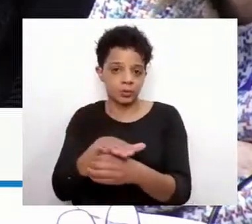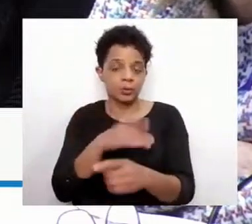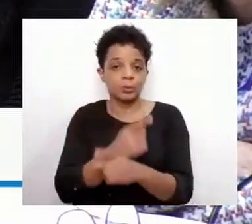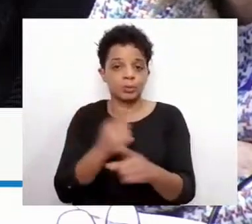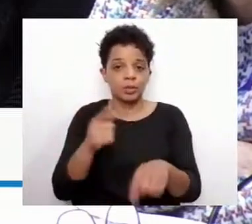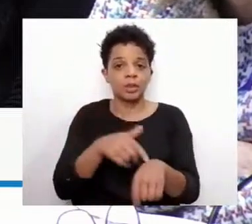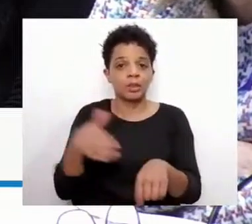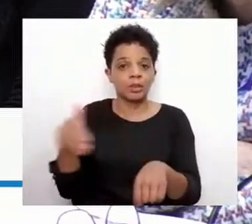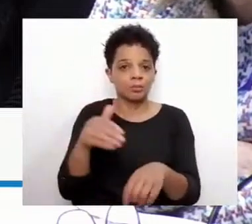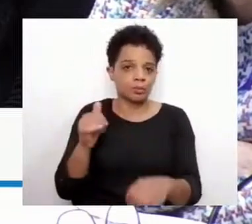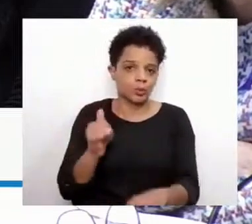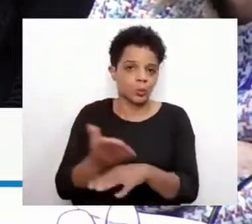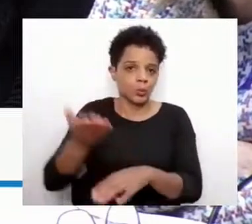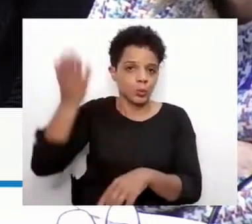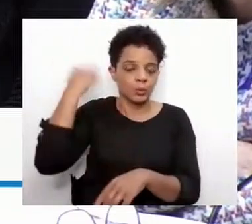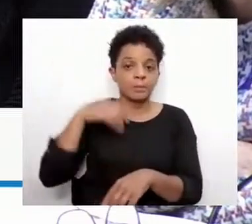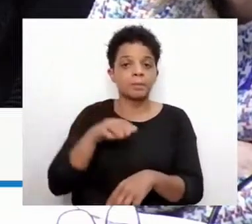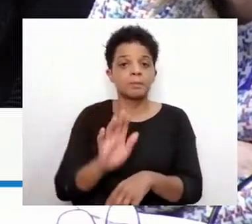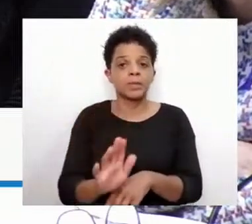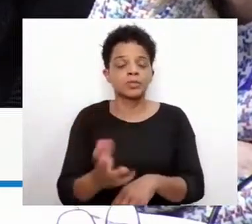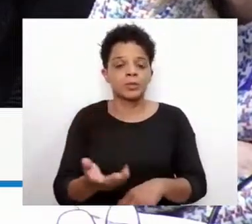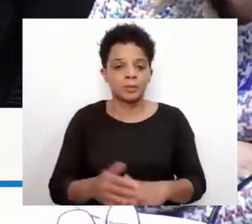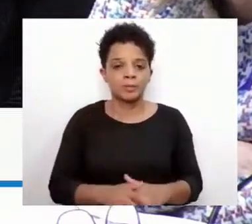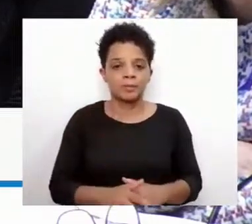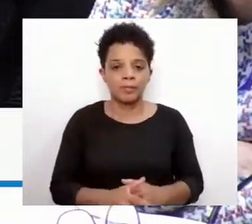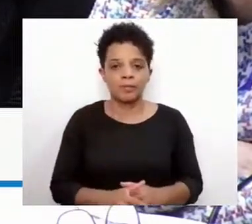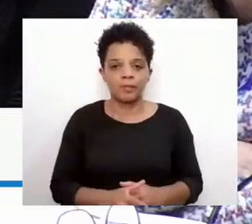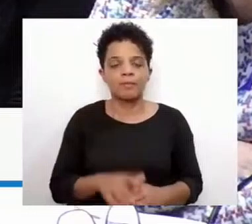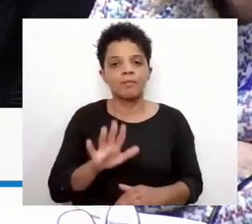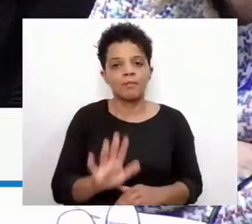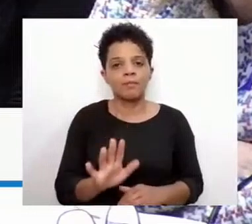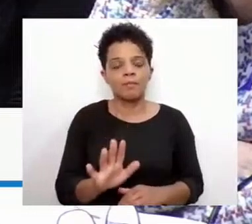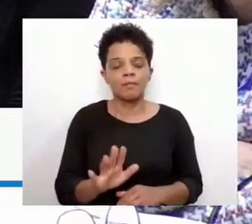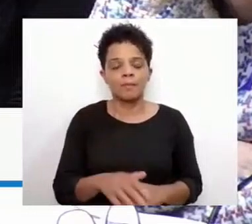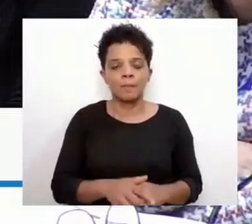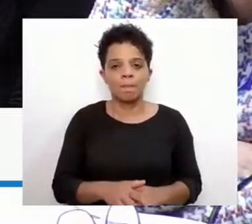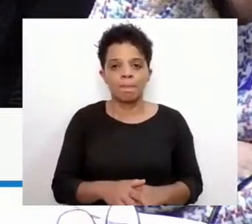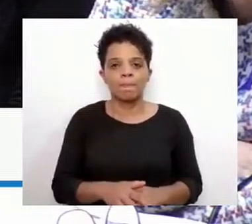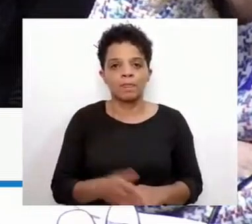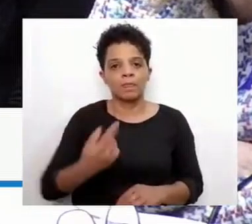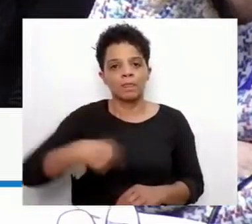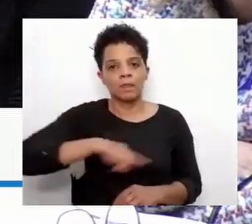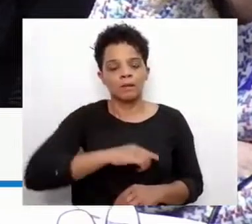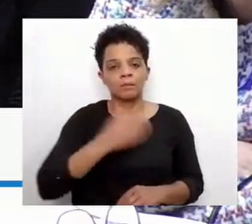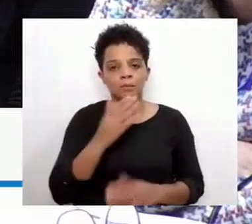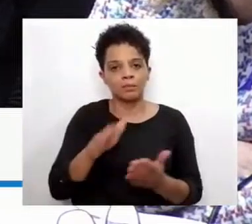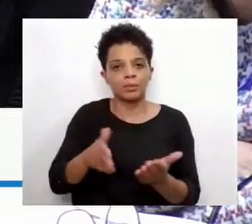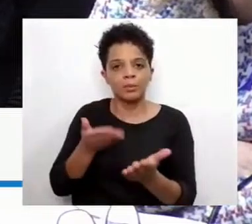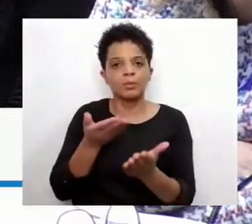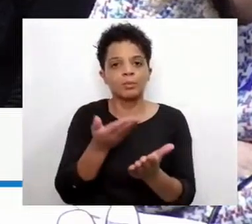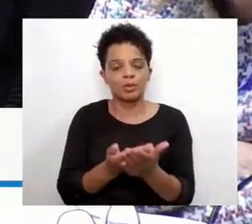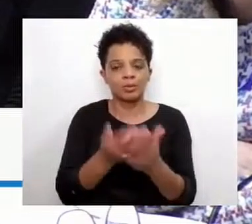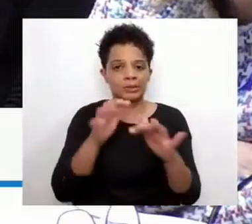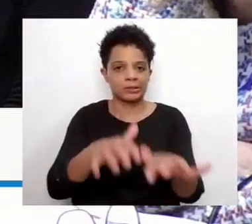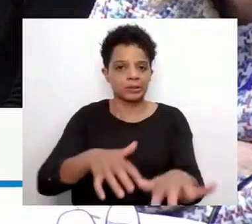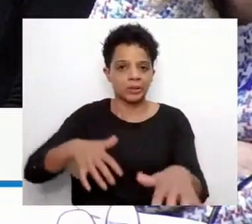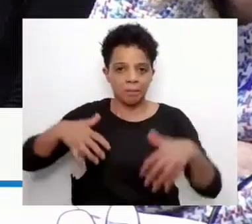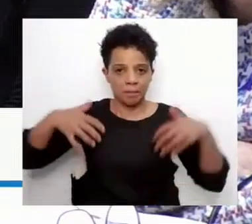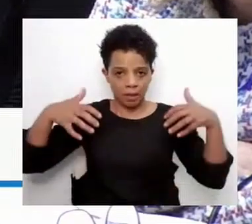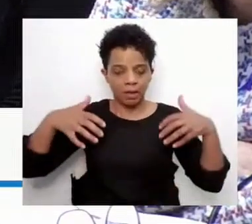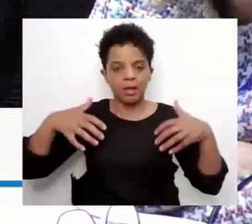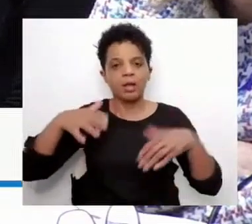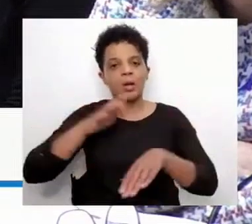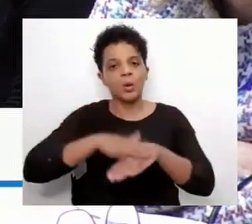já são outros. Mas, essencialmente, pedimos para a proposta vir aqui à Assembleia para que nos